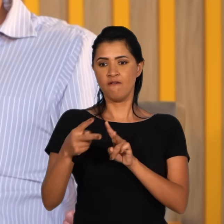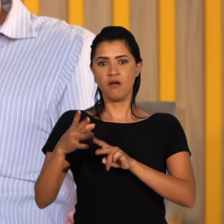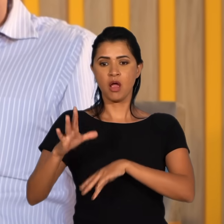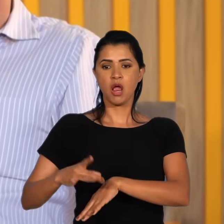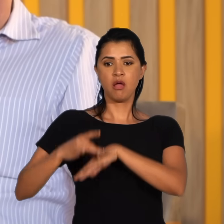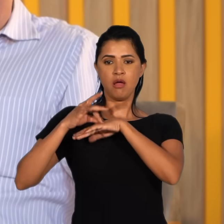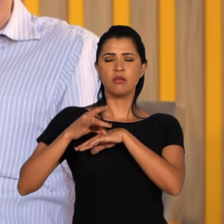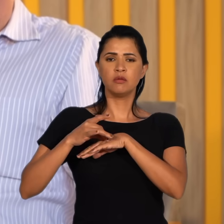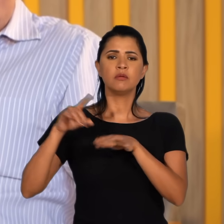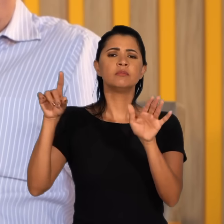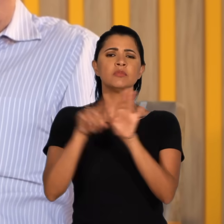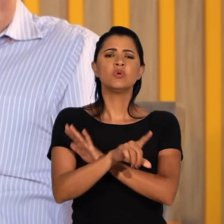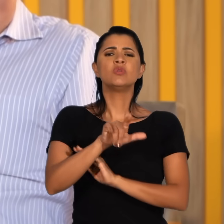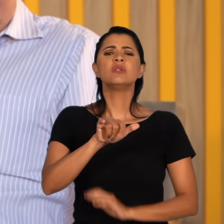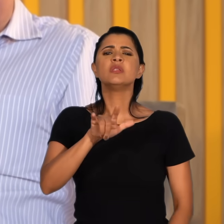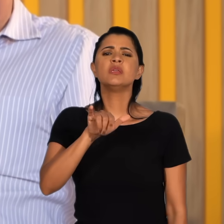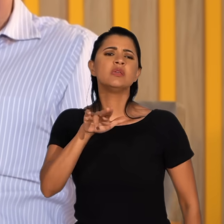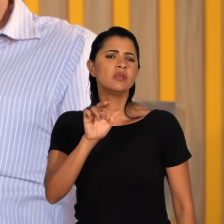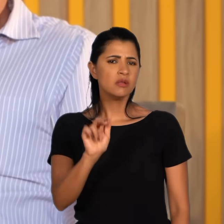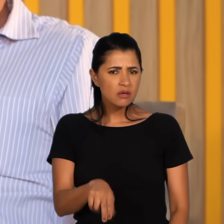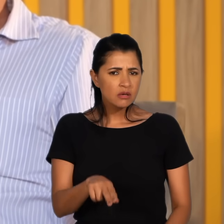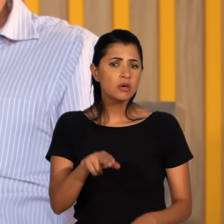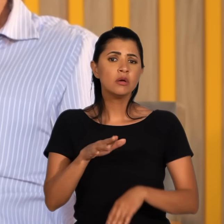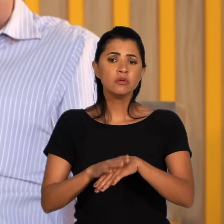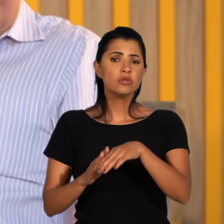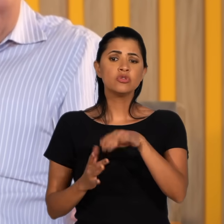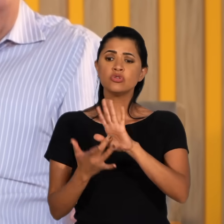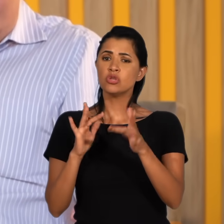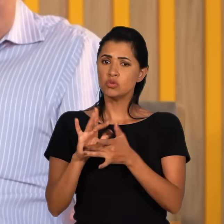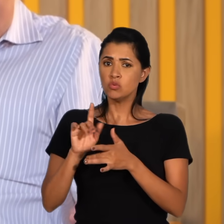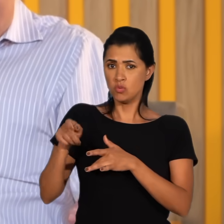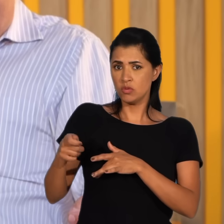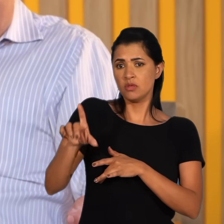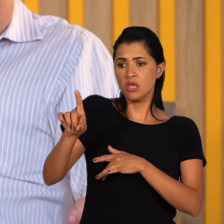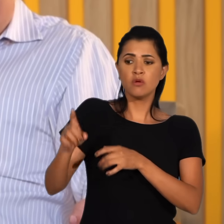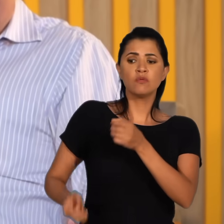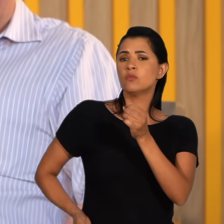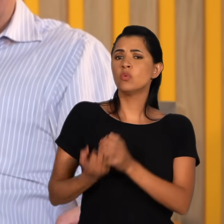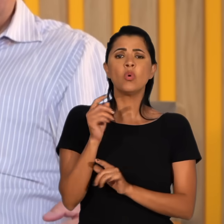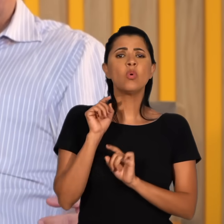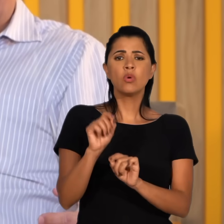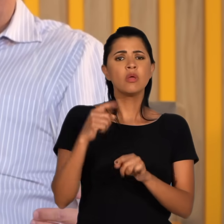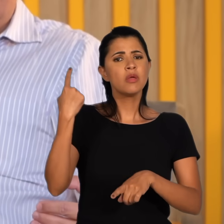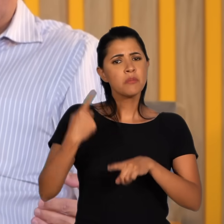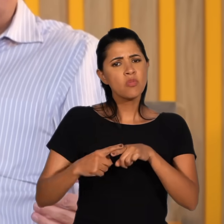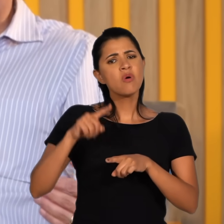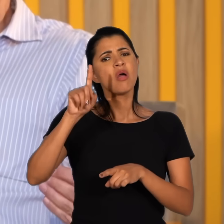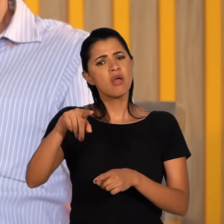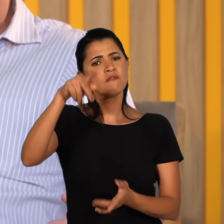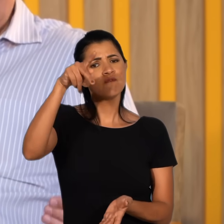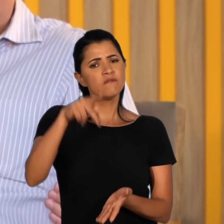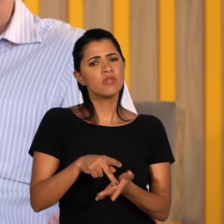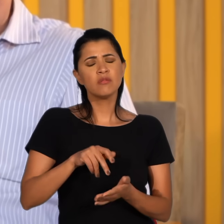carne e aí agora Lívia eu te pergunto o que foi criado por Jesus que é Deus e porque essa é a